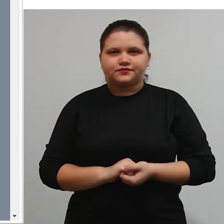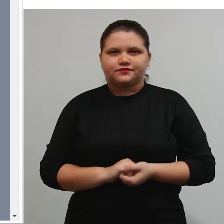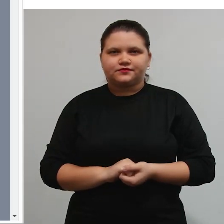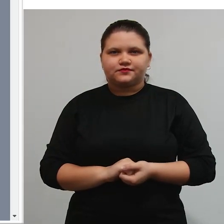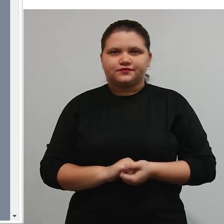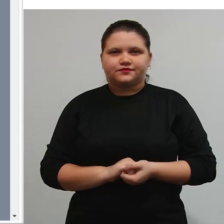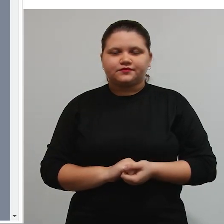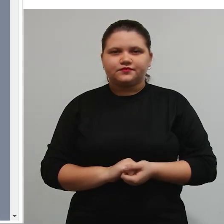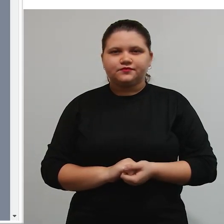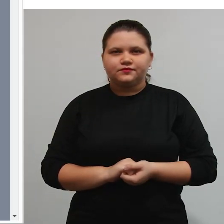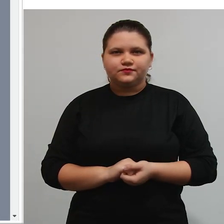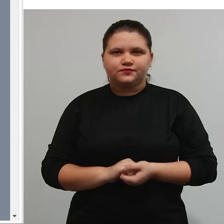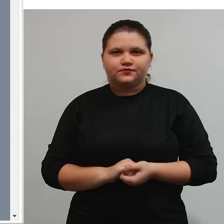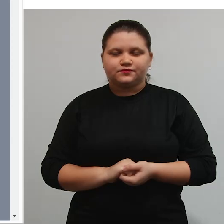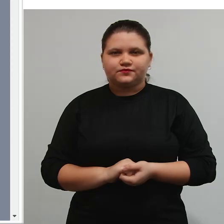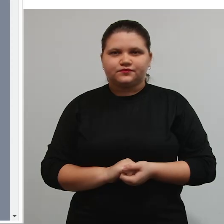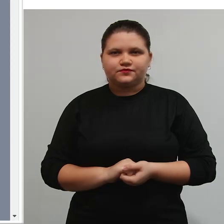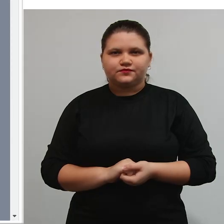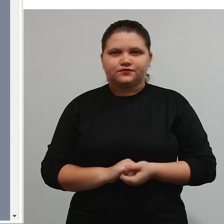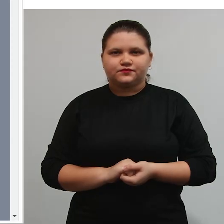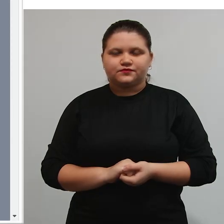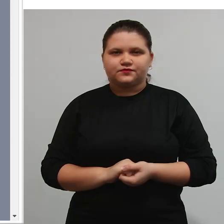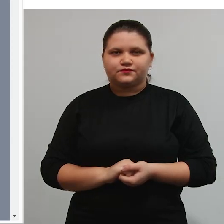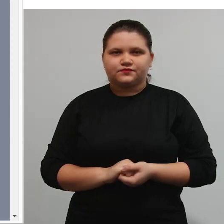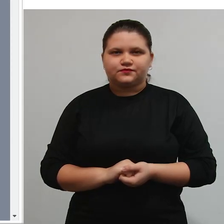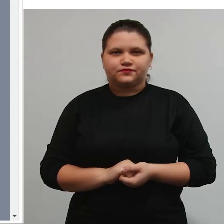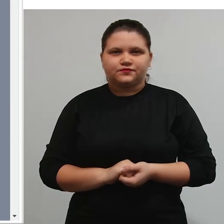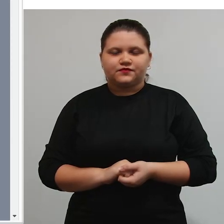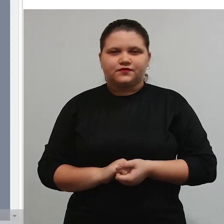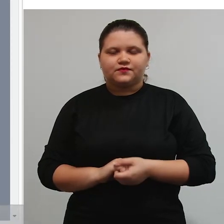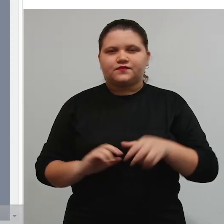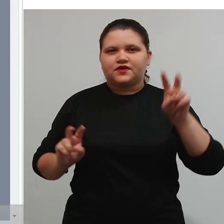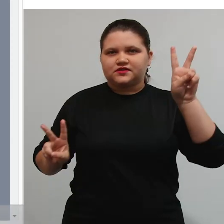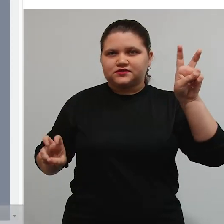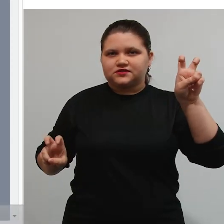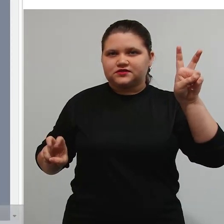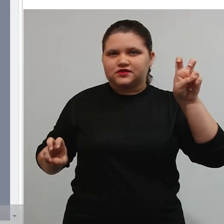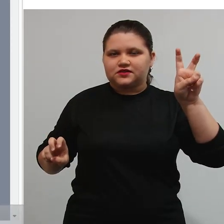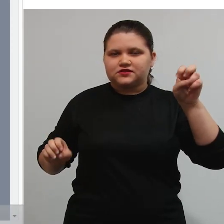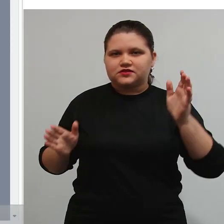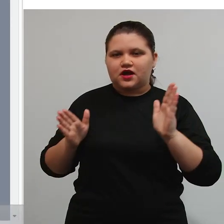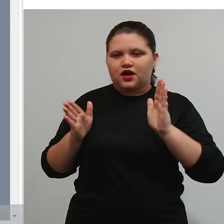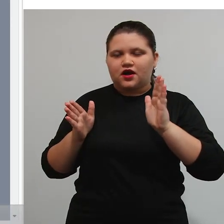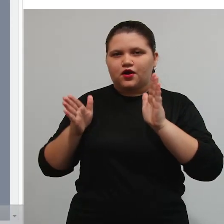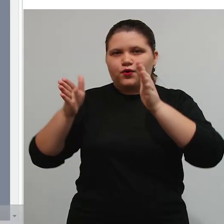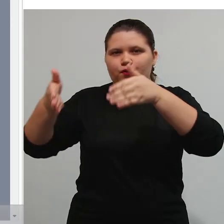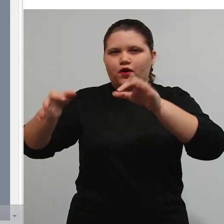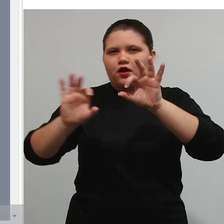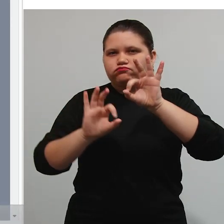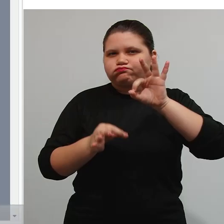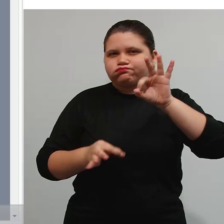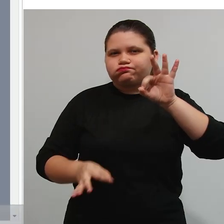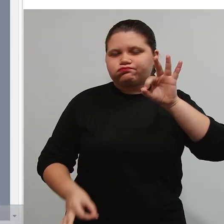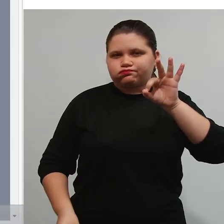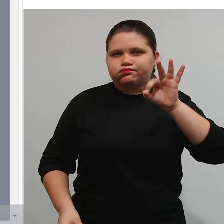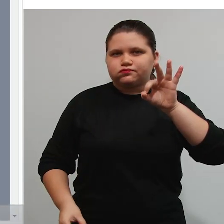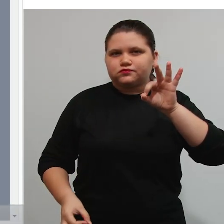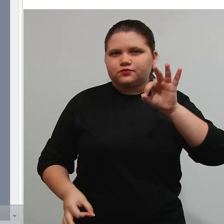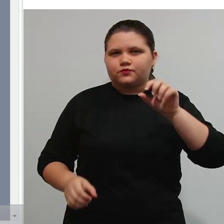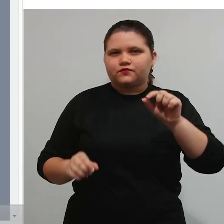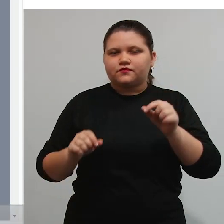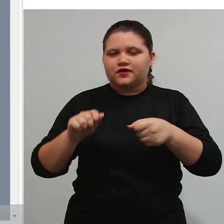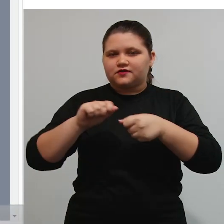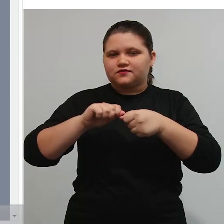a reflexão. Então, o ideal de citação, tanto longa quanto curta, direta, é que você faça isso